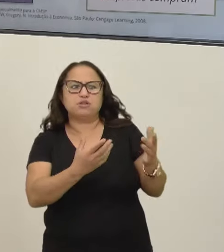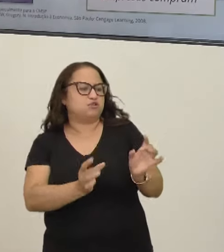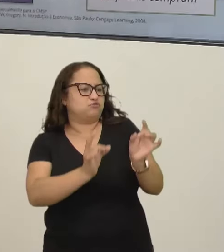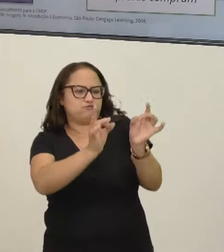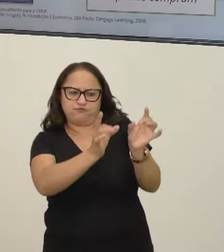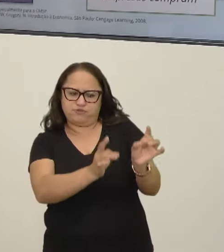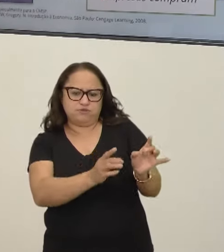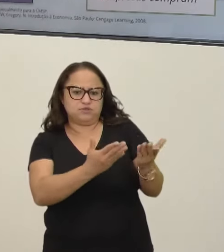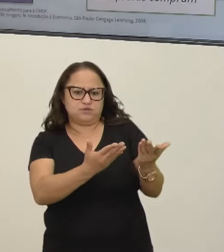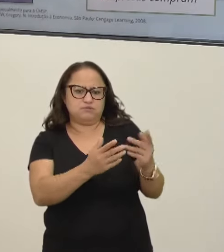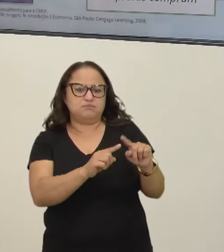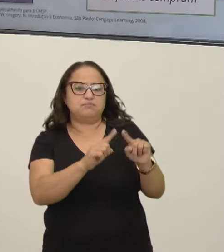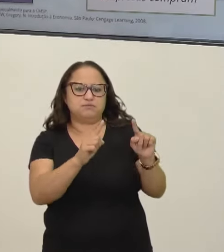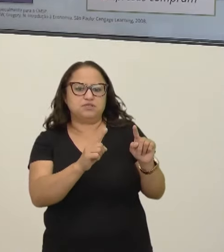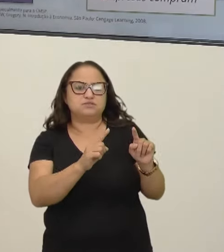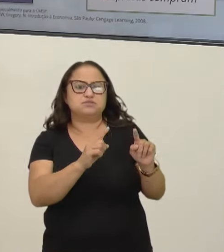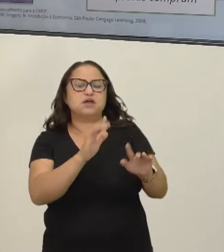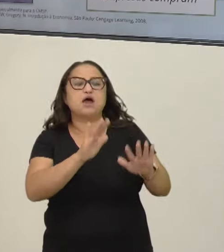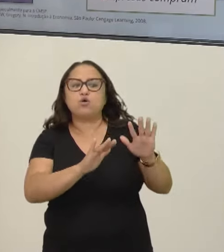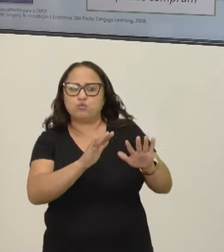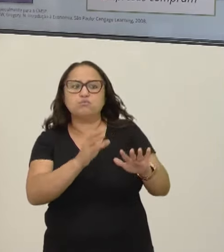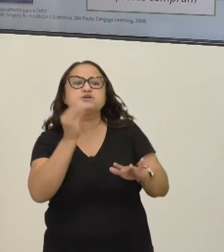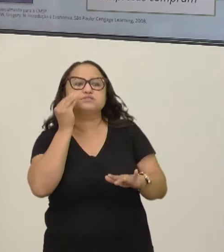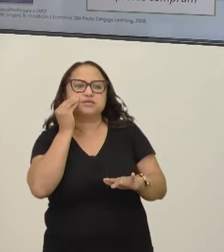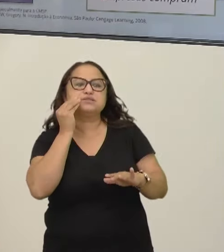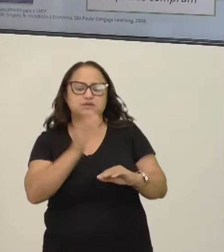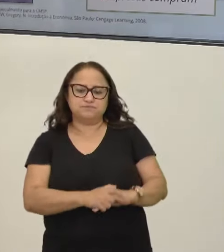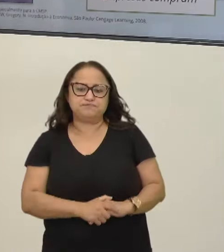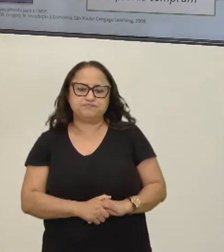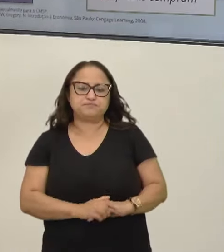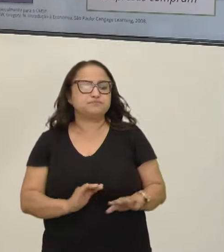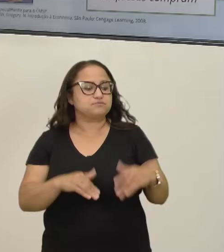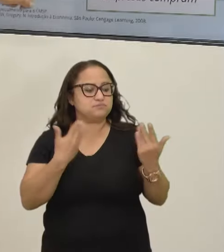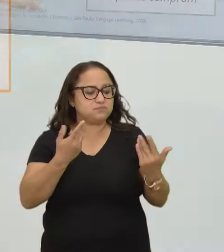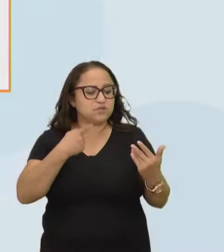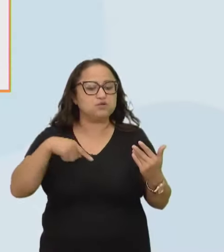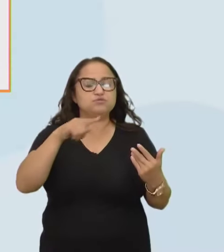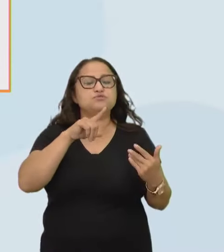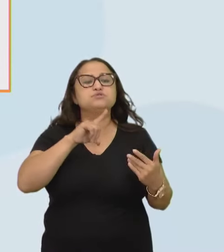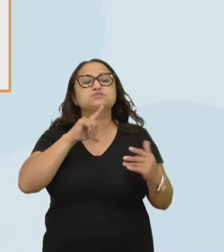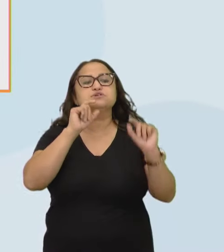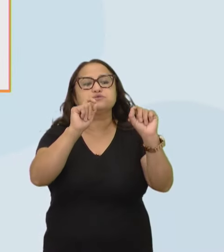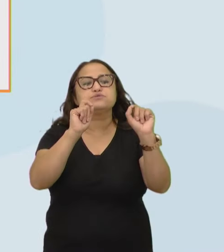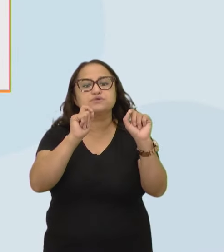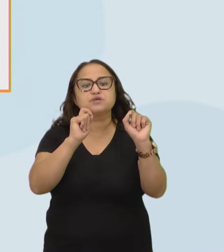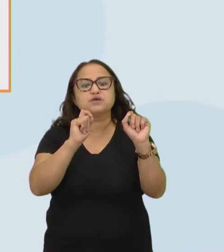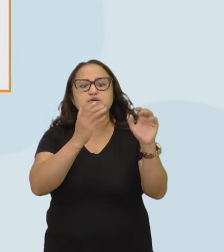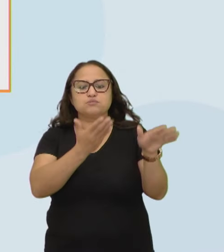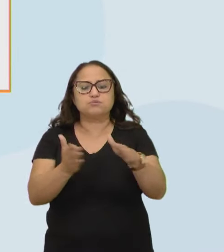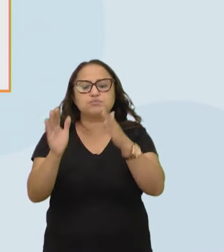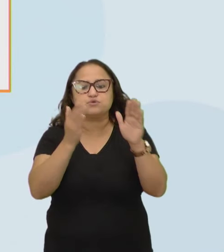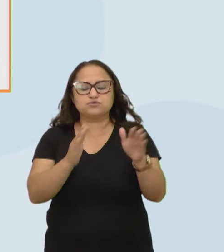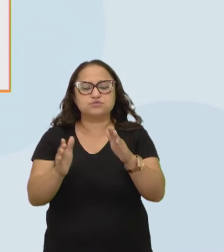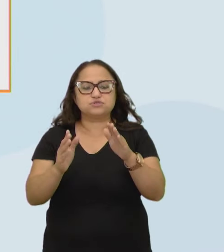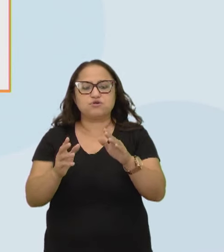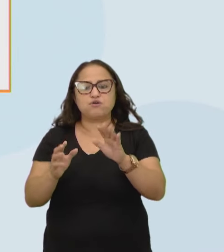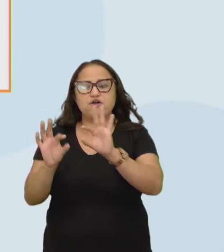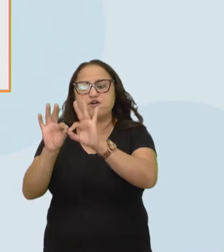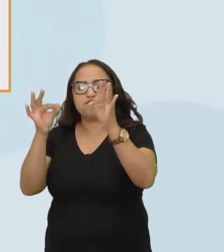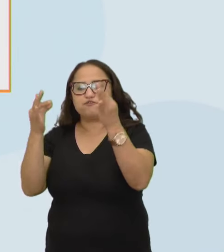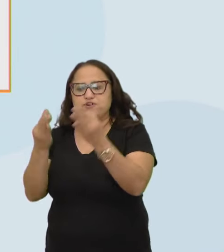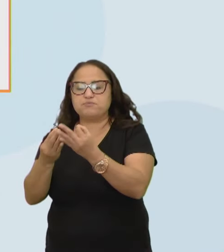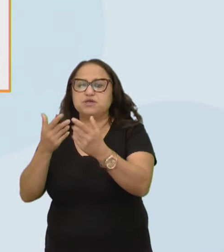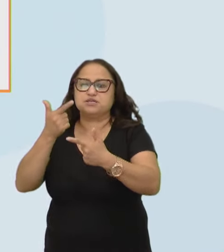computador novo, apesar que algumas pessoas tentam fazer isso. E aí, nós temos o mercado de fatores de produção, ou seja, as famílias vão vender o seu